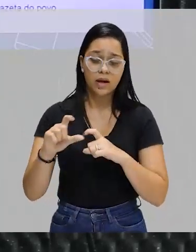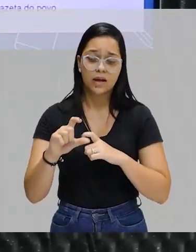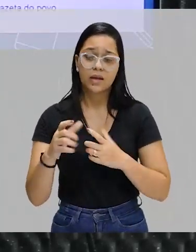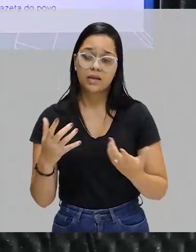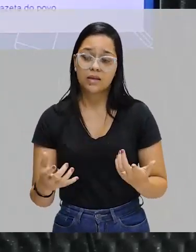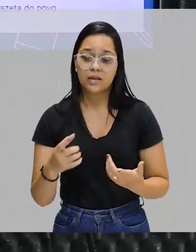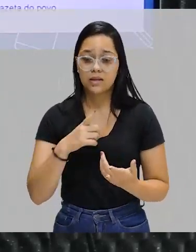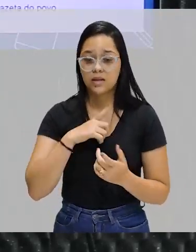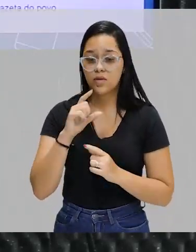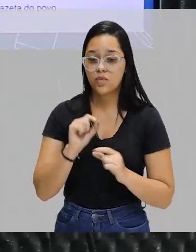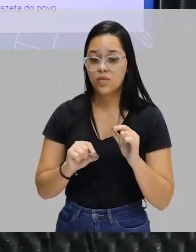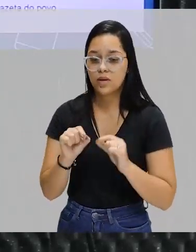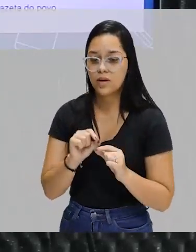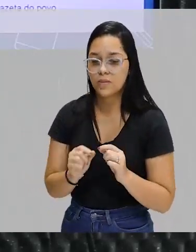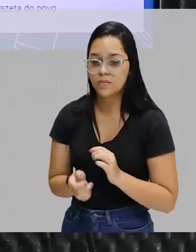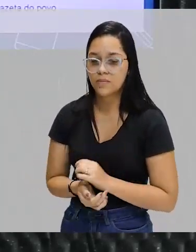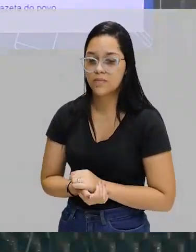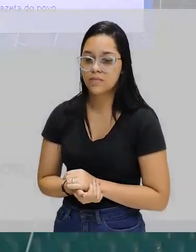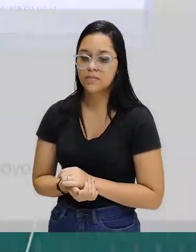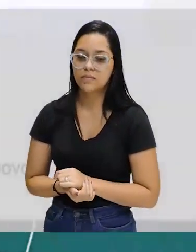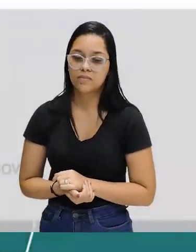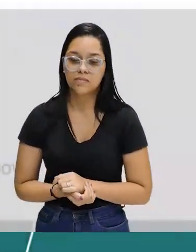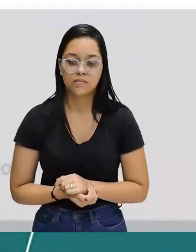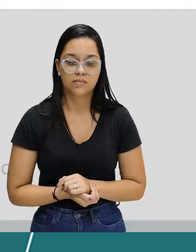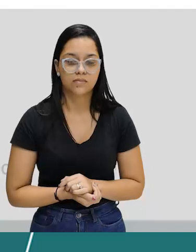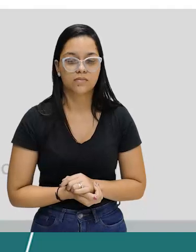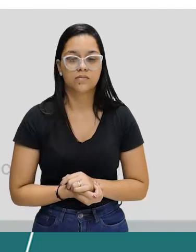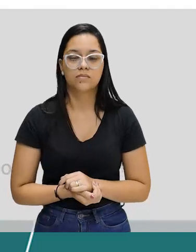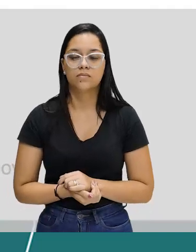uma charge que diz assim, analise a